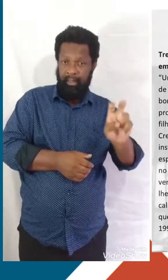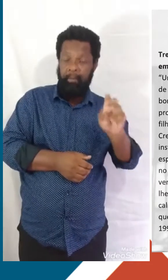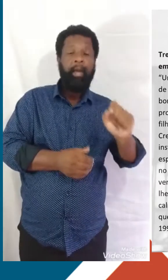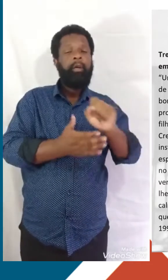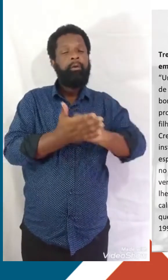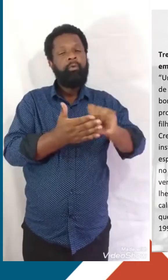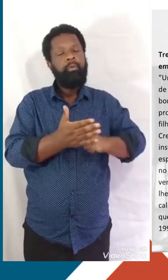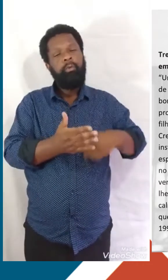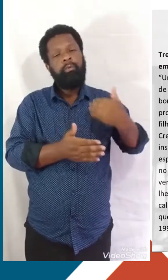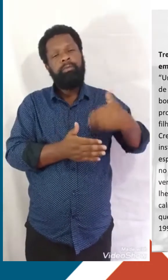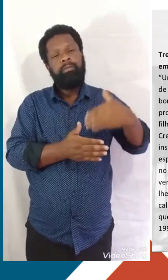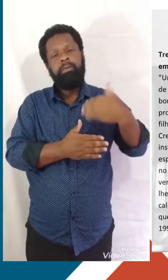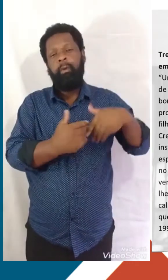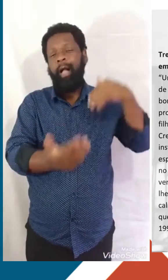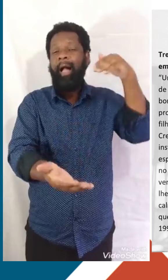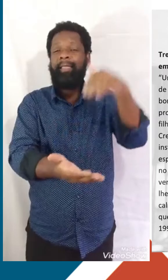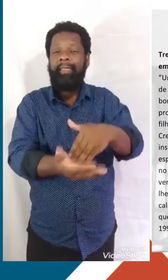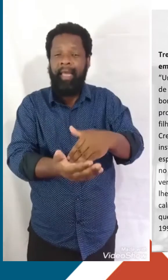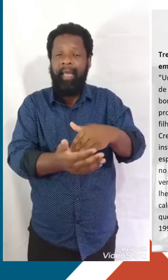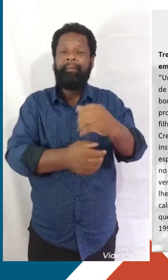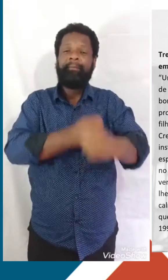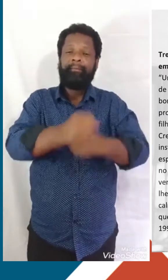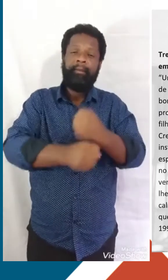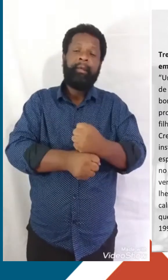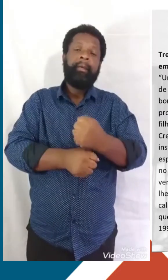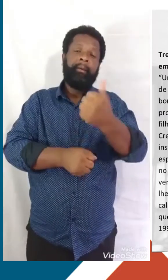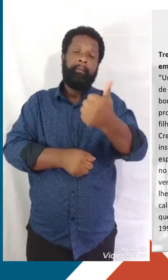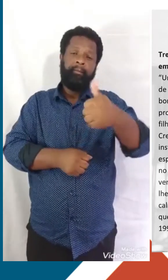escrever até a década de 70.